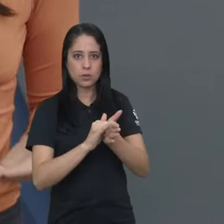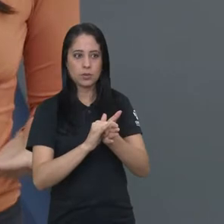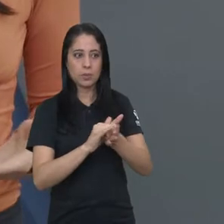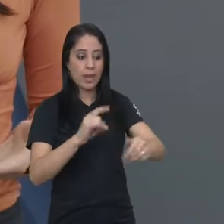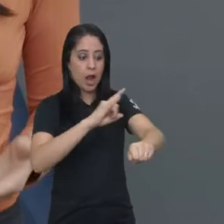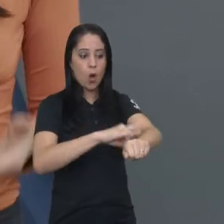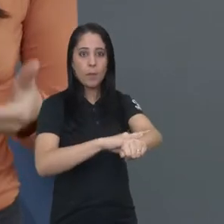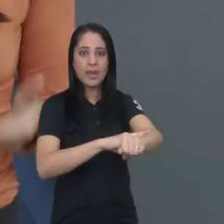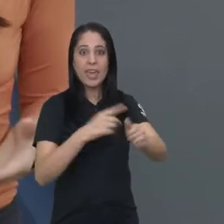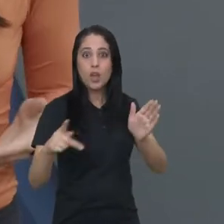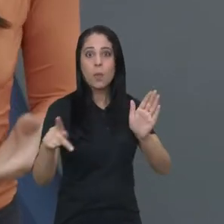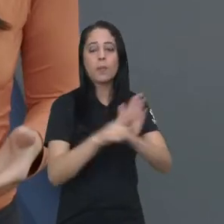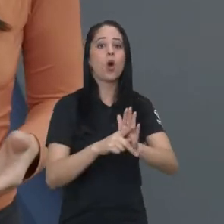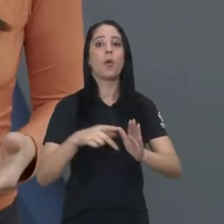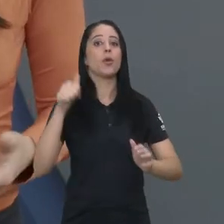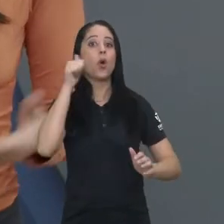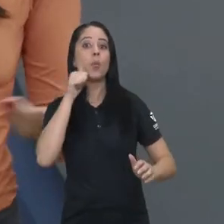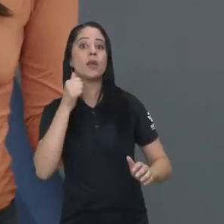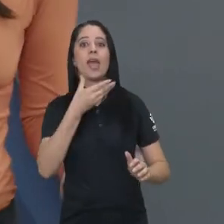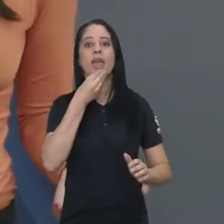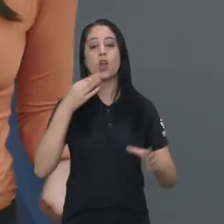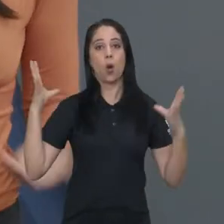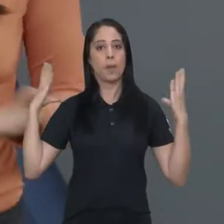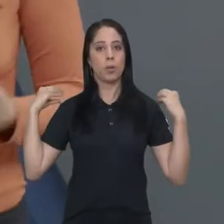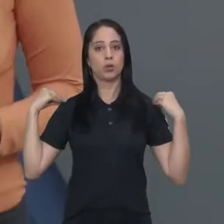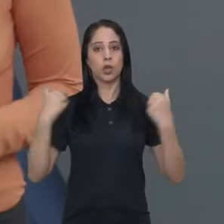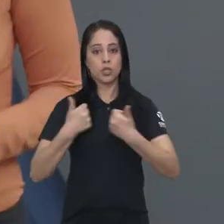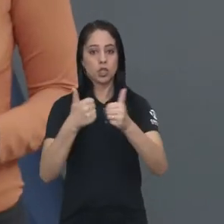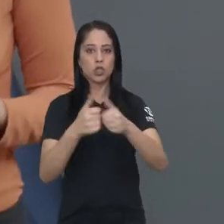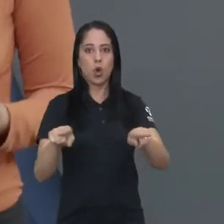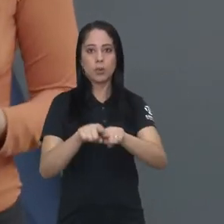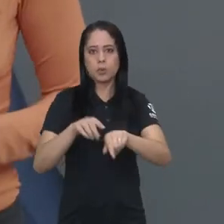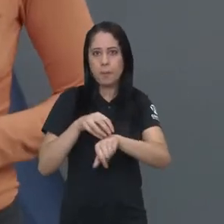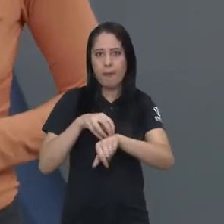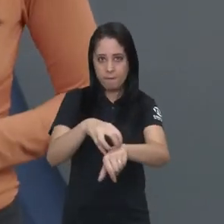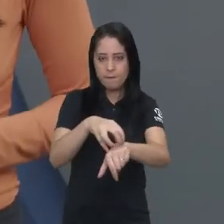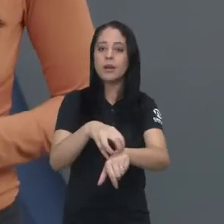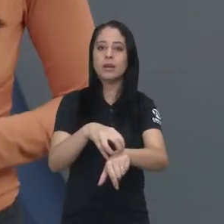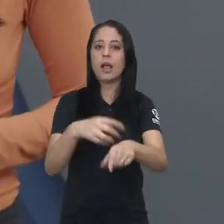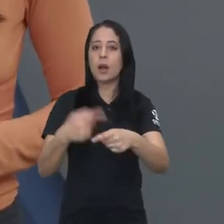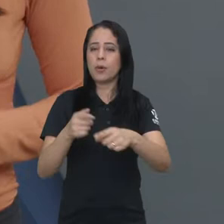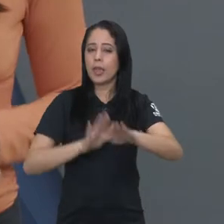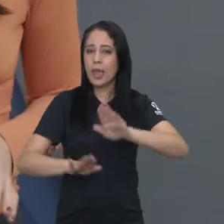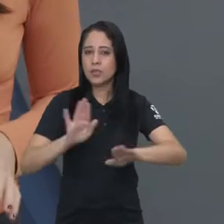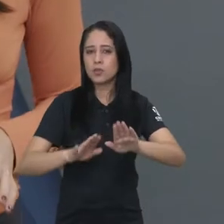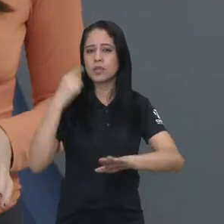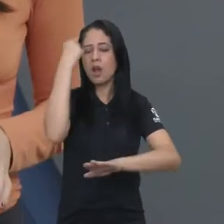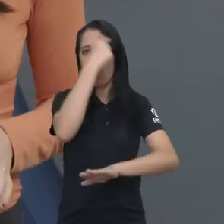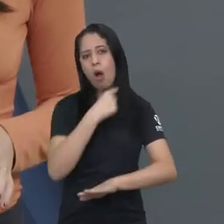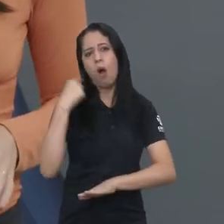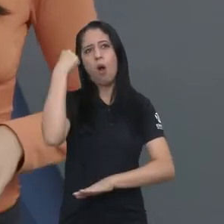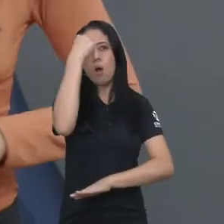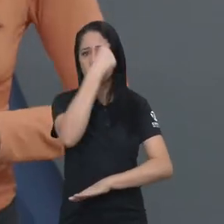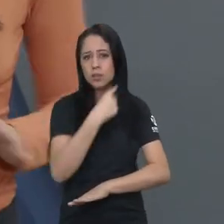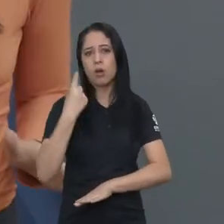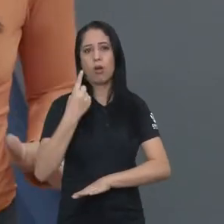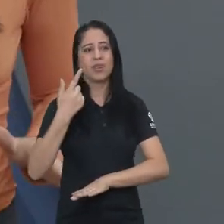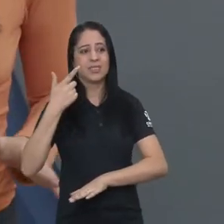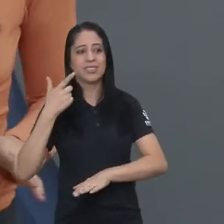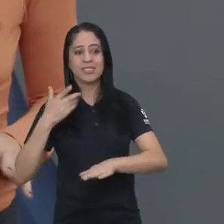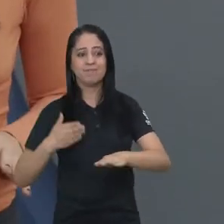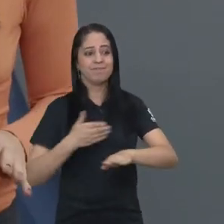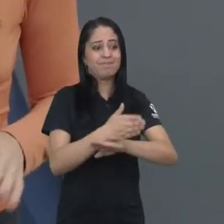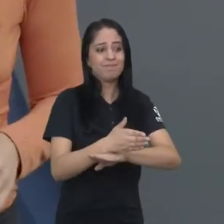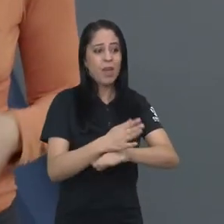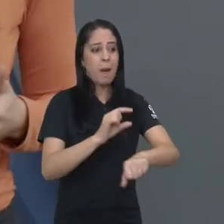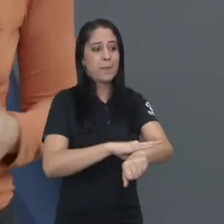Afonso Pena para uso exclusivo de cobradoras cobradores e motoristas de ônibus que muitas vezes passa uma hora